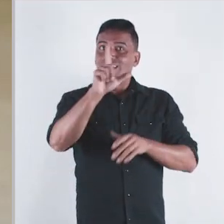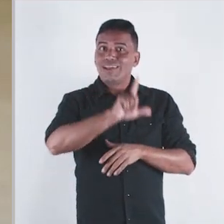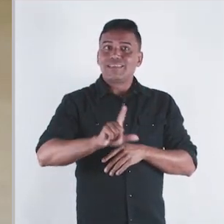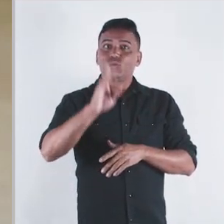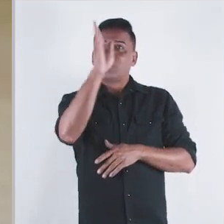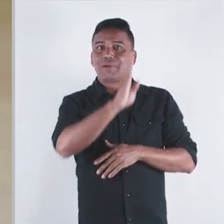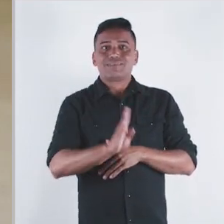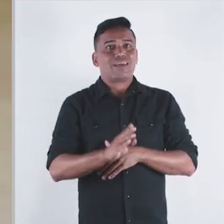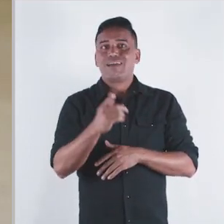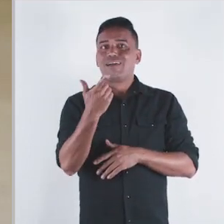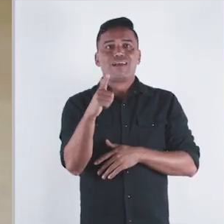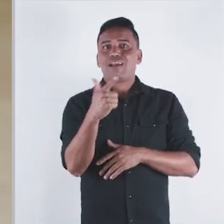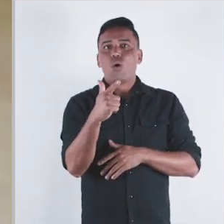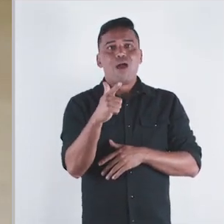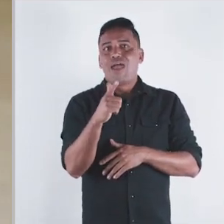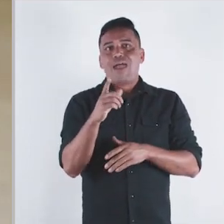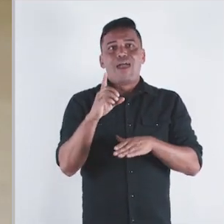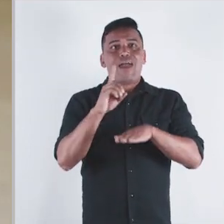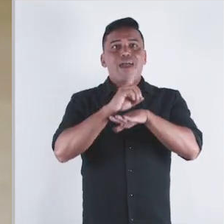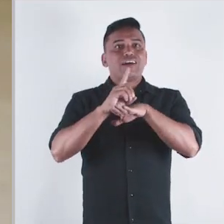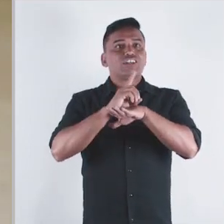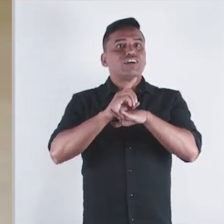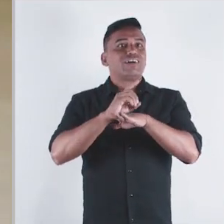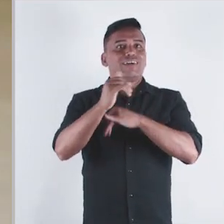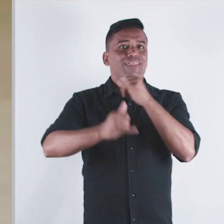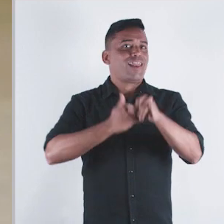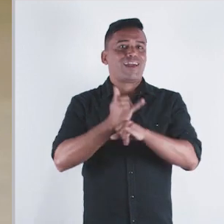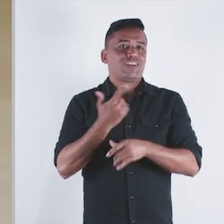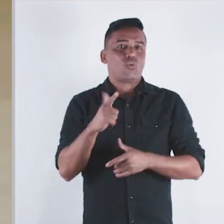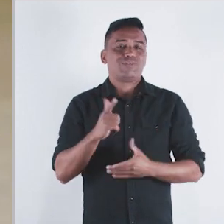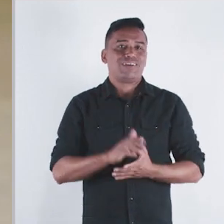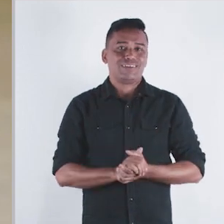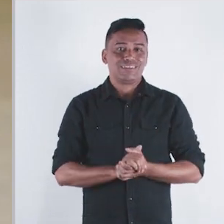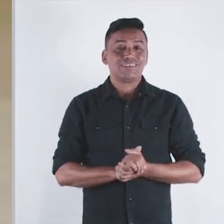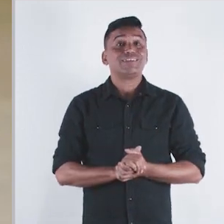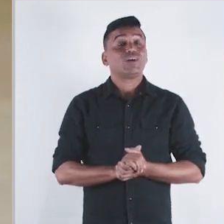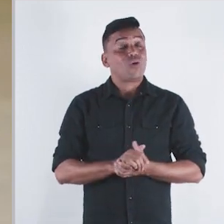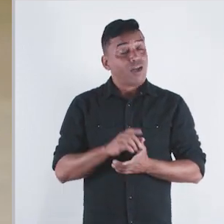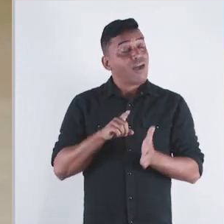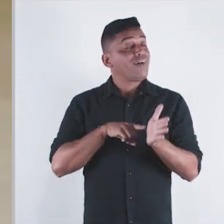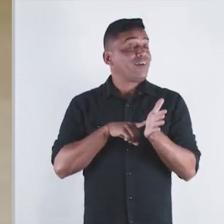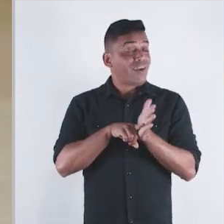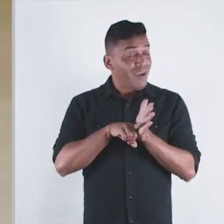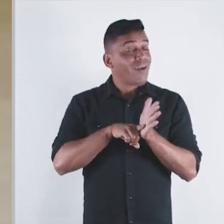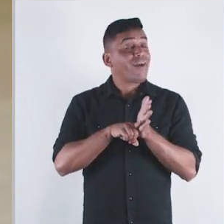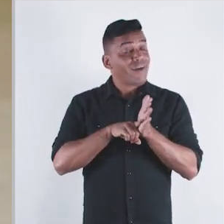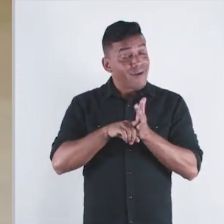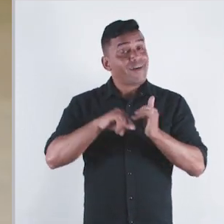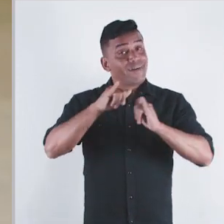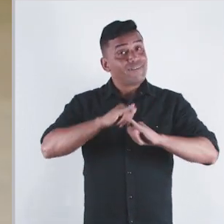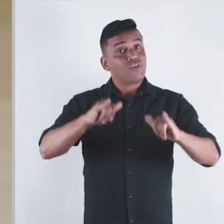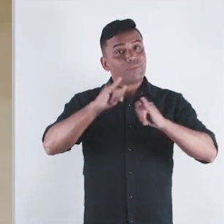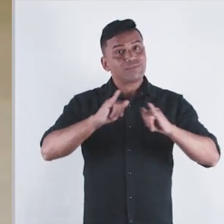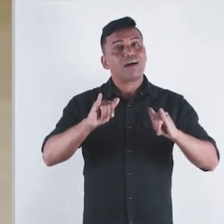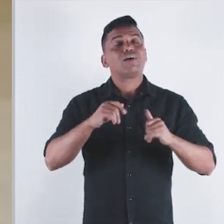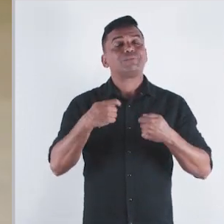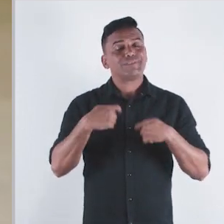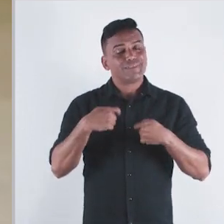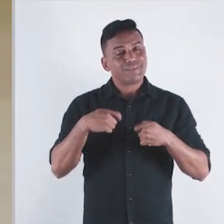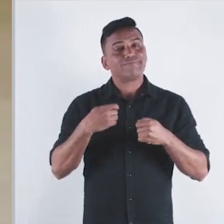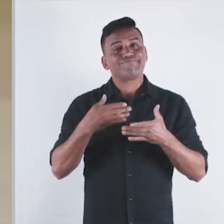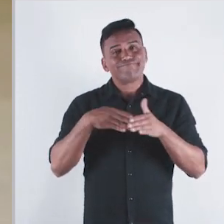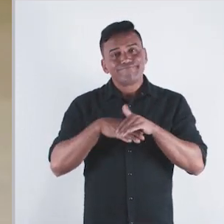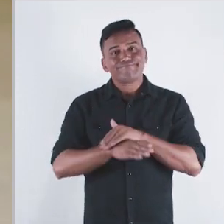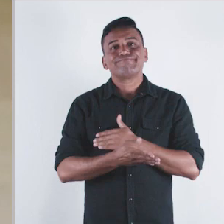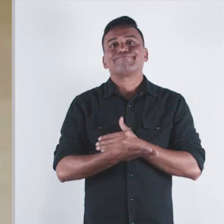com a nossa tradição literária. Então, é um dado, né? A gente tem que lidar com ele. E eu acho